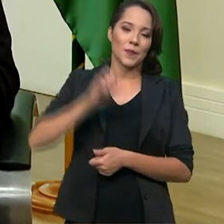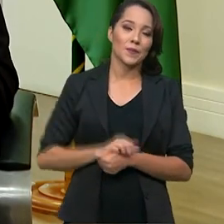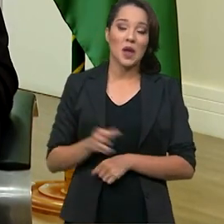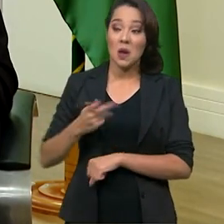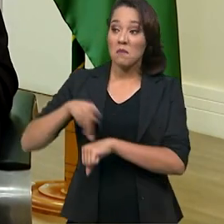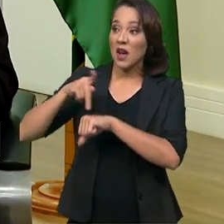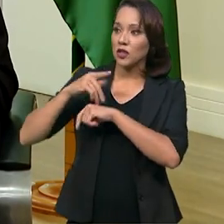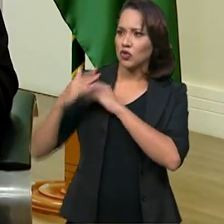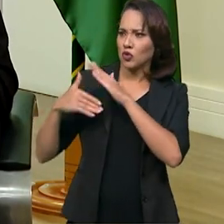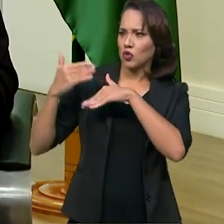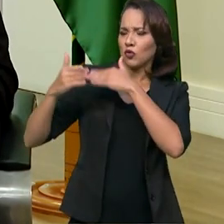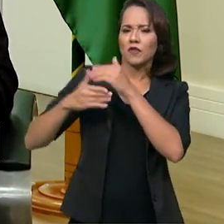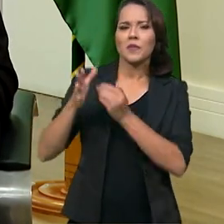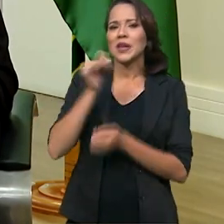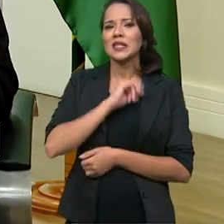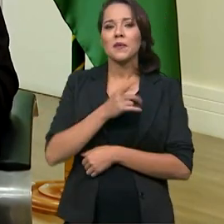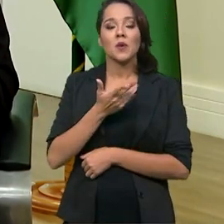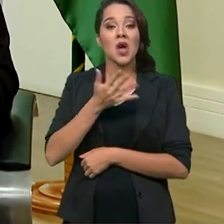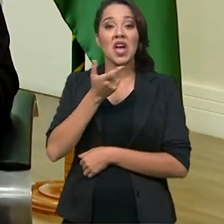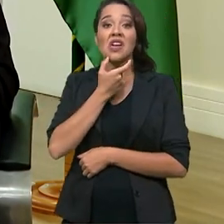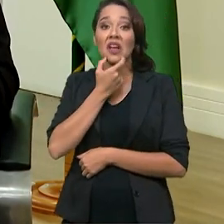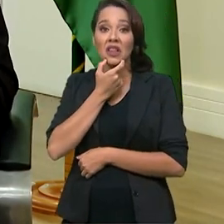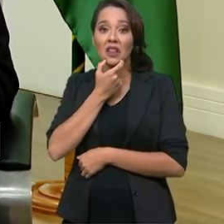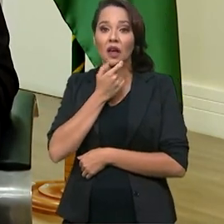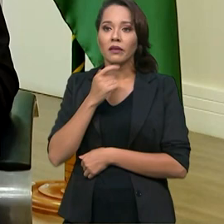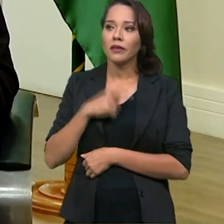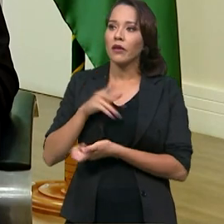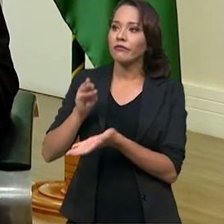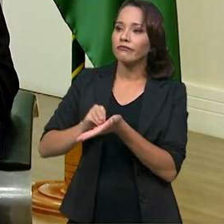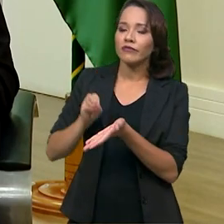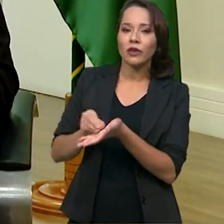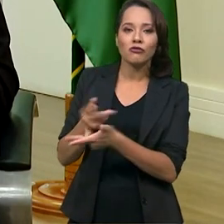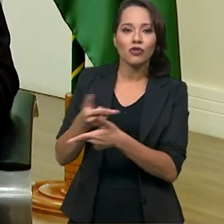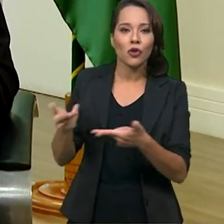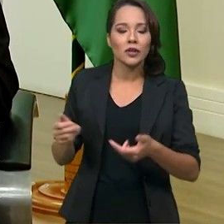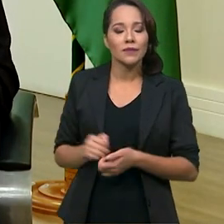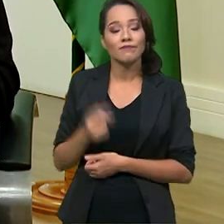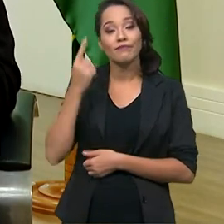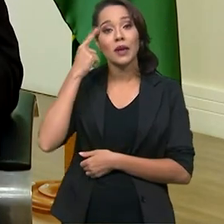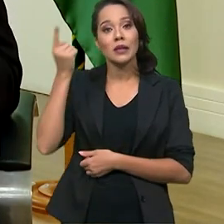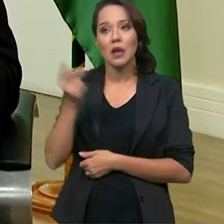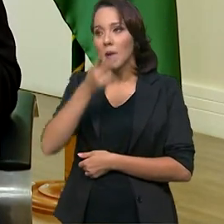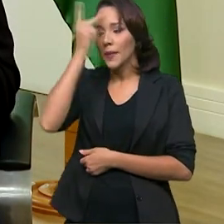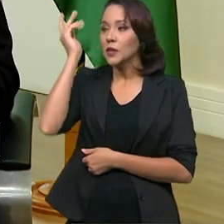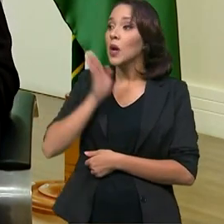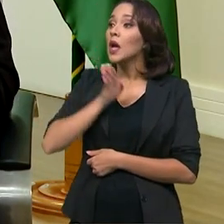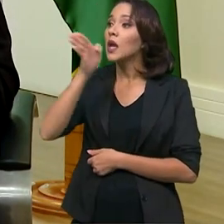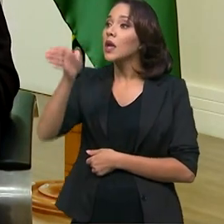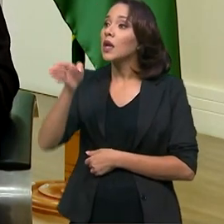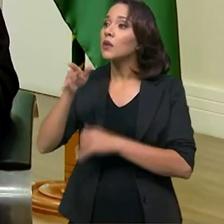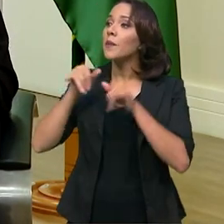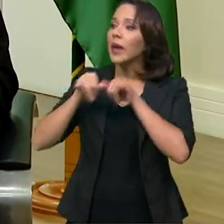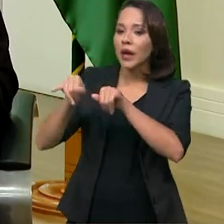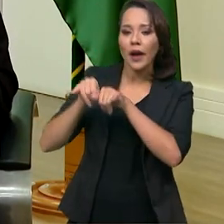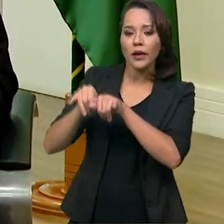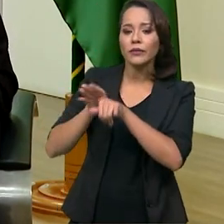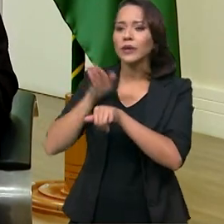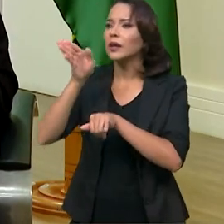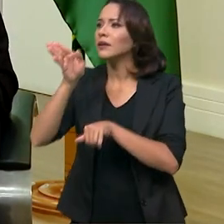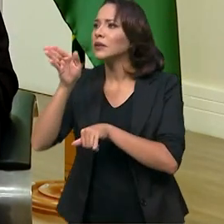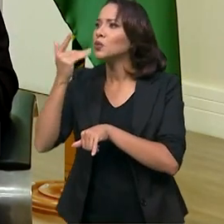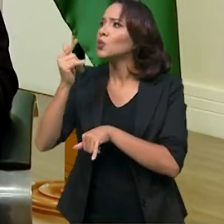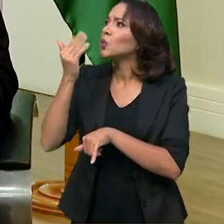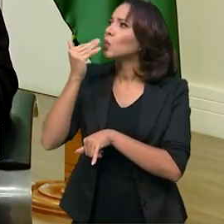Países desenvolvidos, como a Inglaterra, por exemplo, chegou a ter desabastecimento. Imagina, a pessoa ia lá na prateleira do supermercado e não